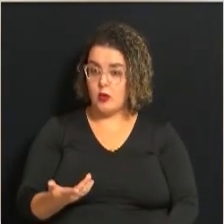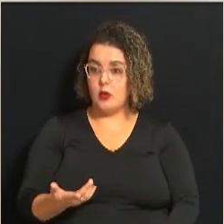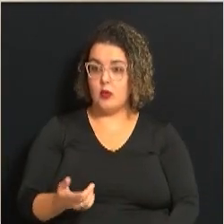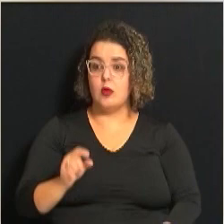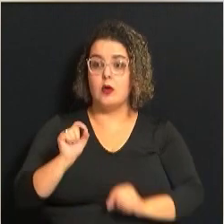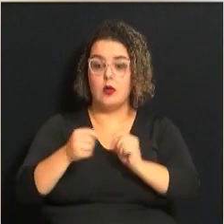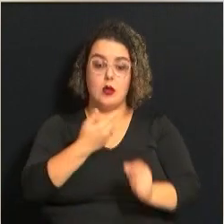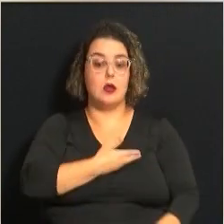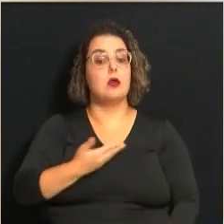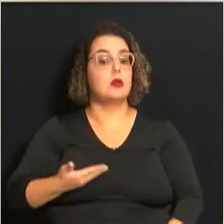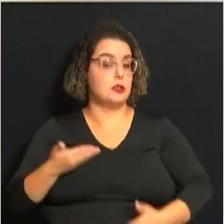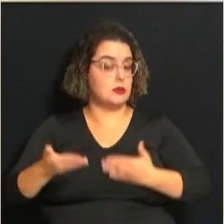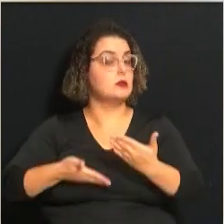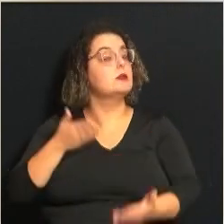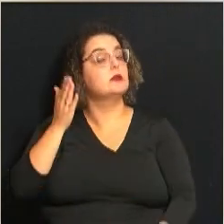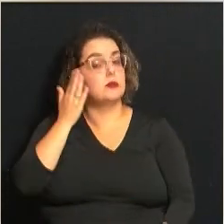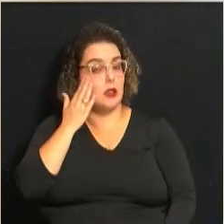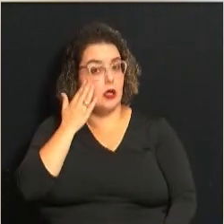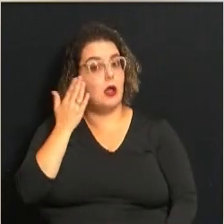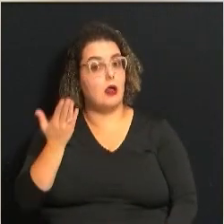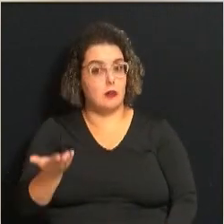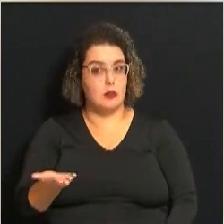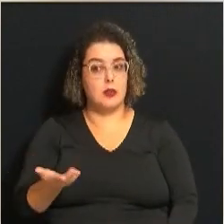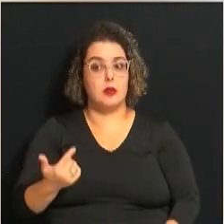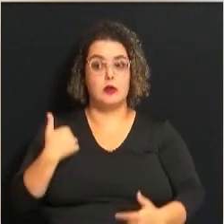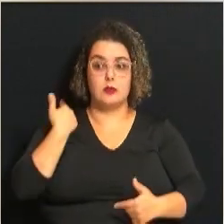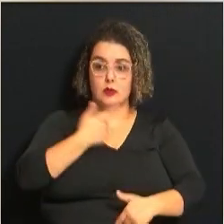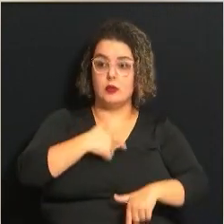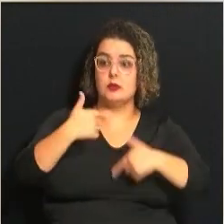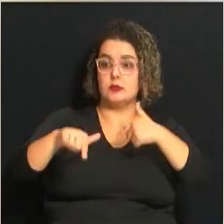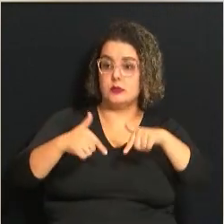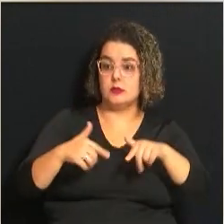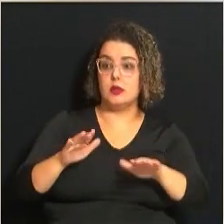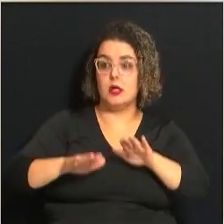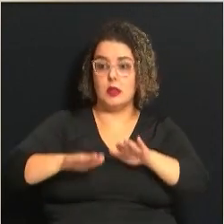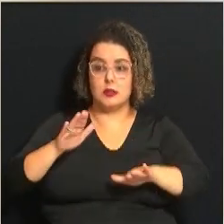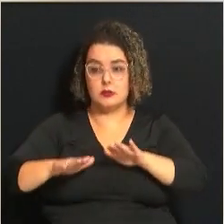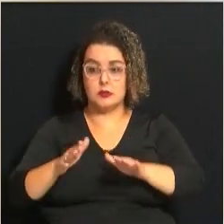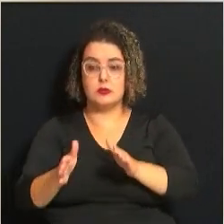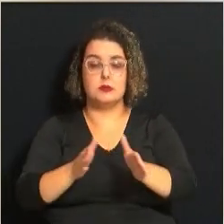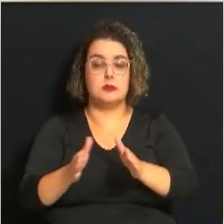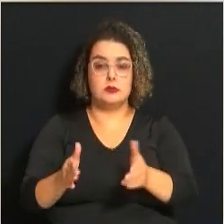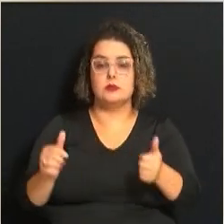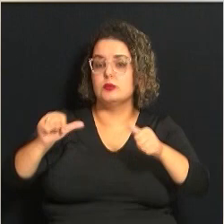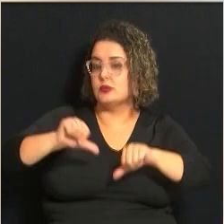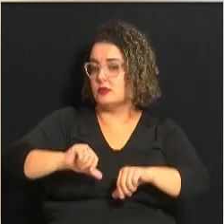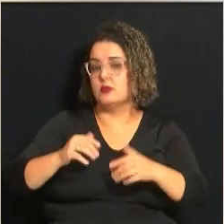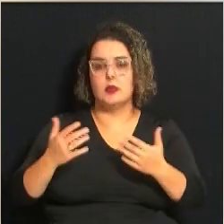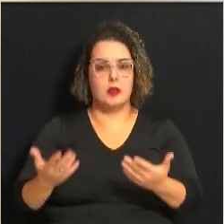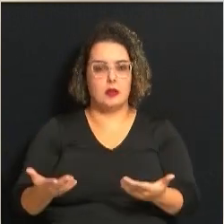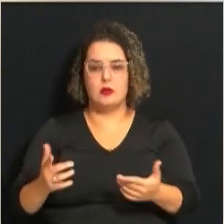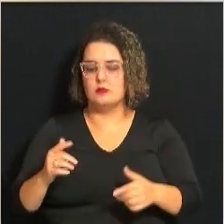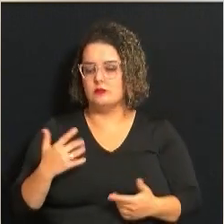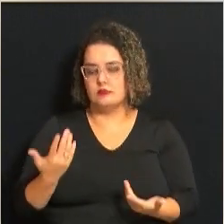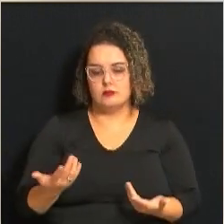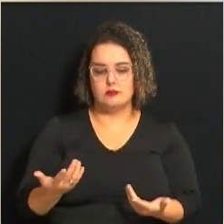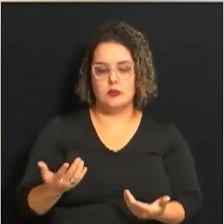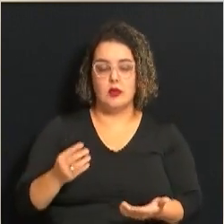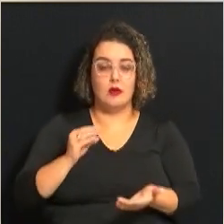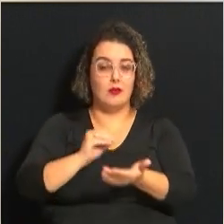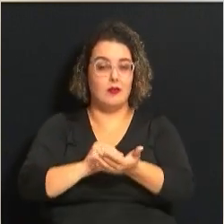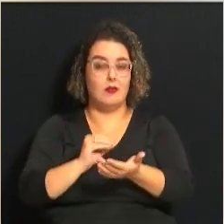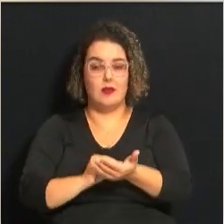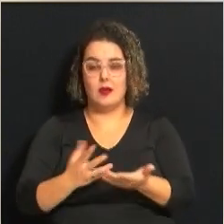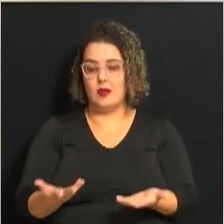público sabe muito bem, né? Nós trabalhamos muitas vezes numa situação de precariedade, numa situação de falta de condições